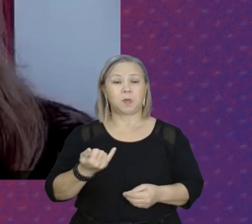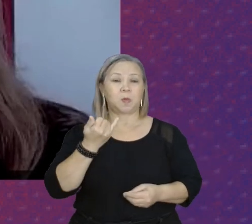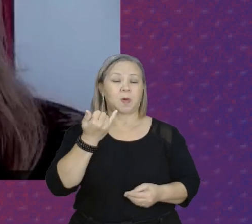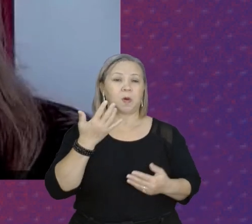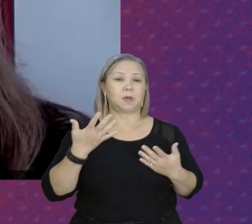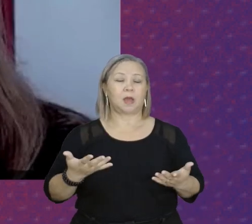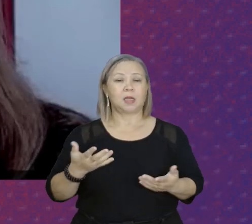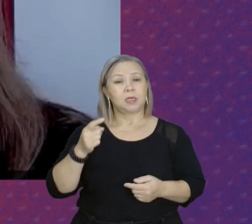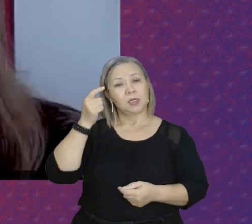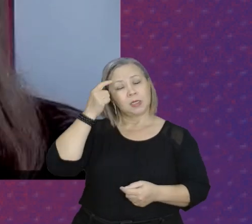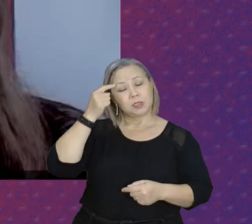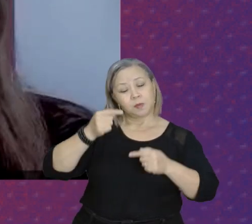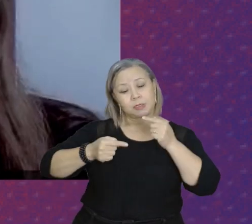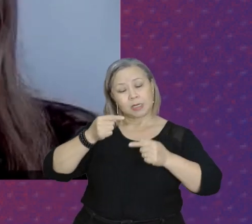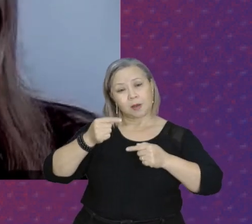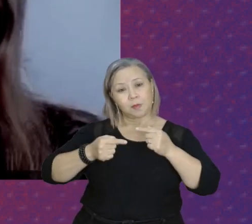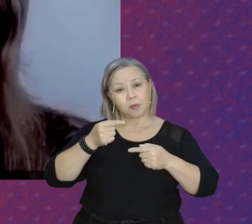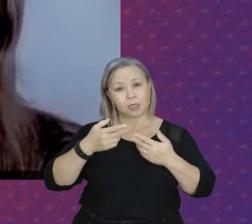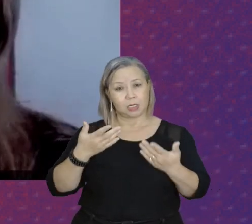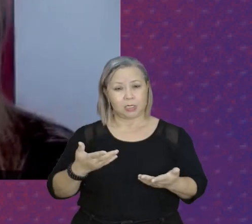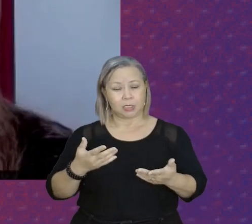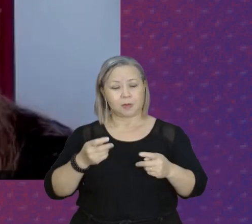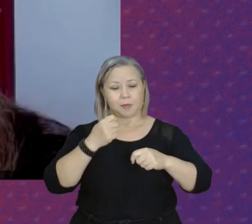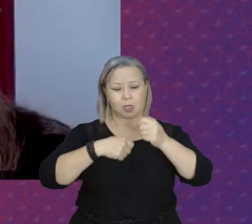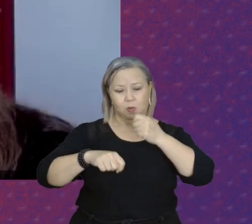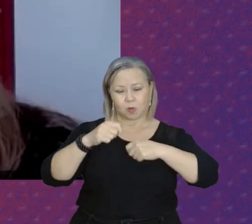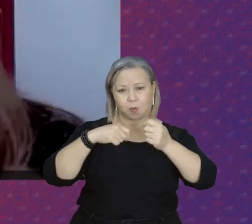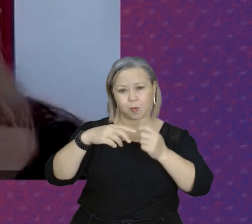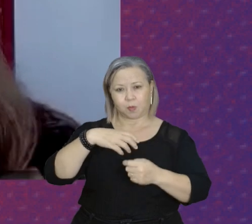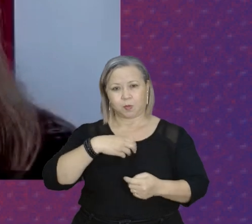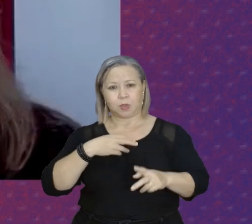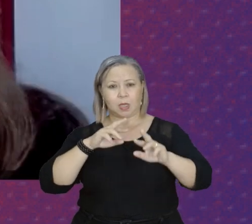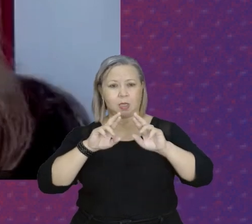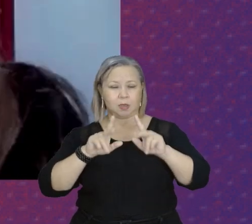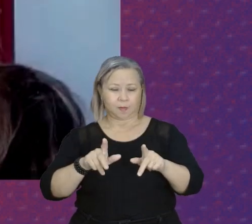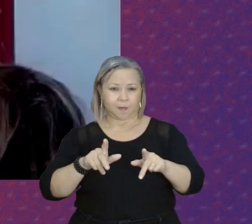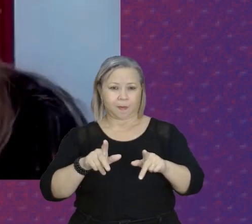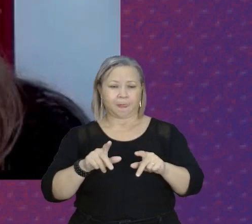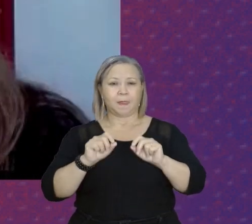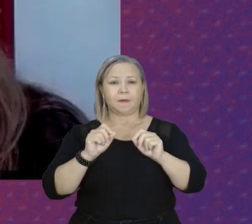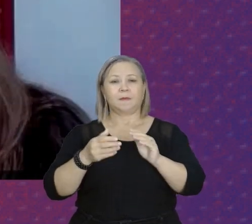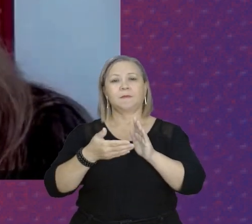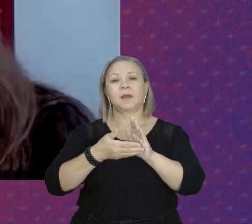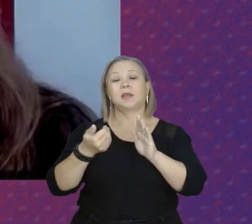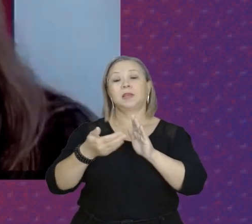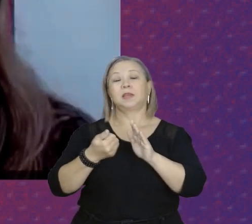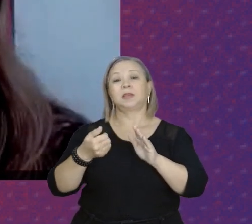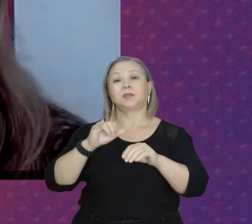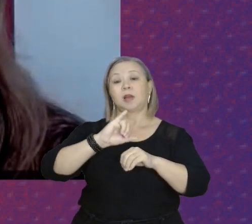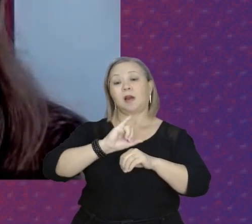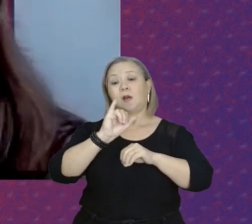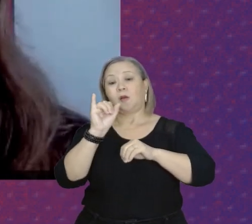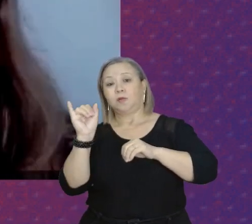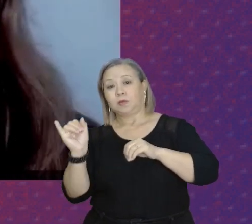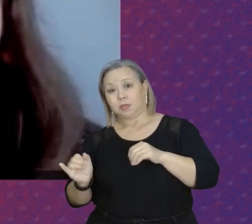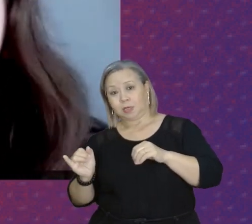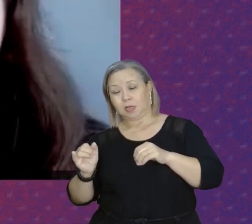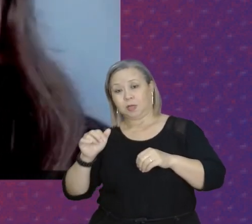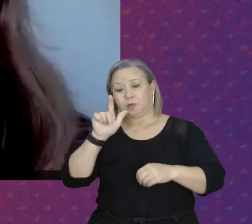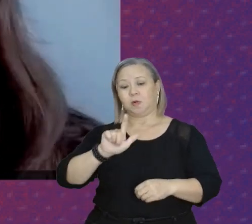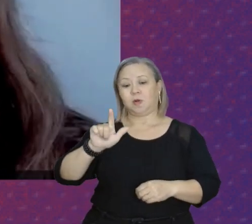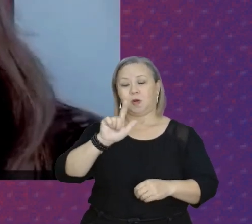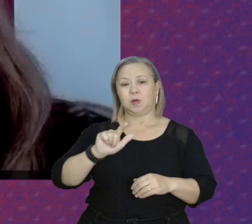de pensar a política também econômica de uma forma diferente, né? De tirar o centro de uma lógica só de